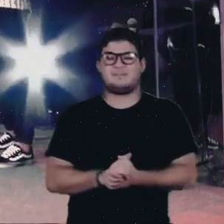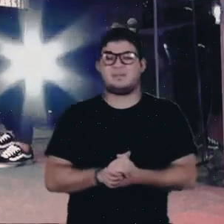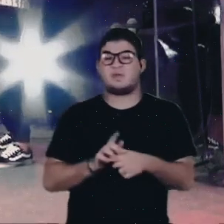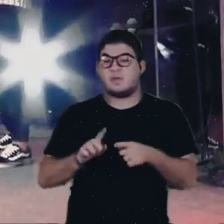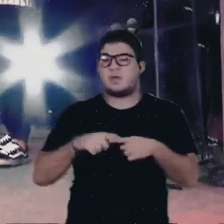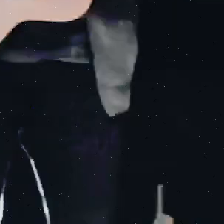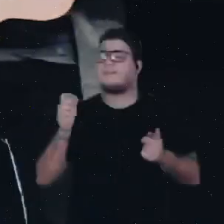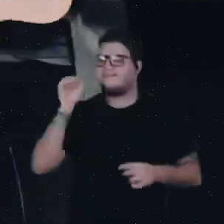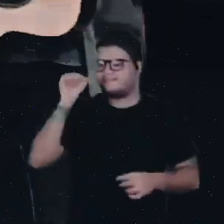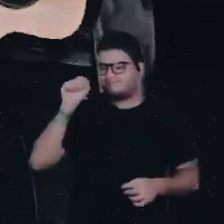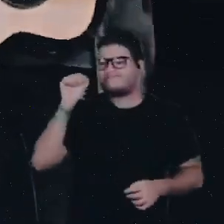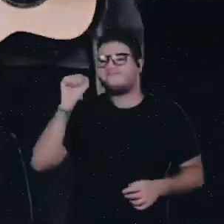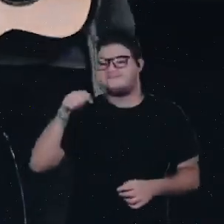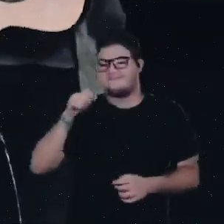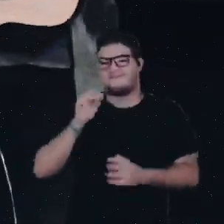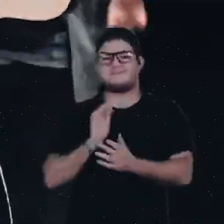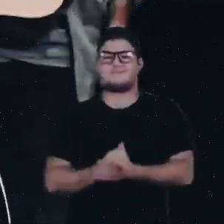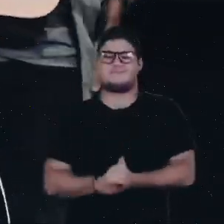Mas é.